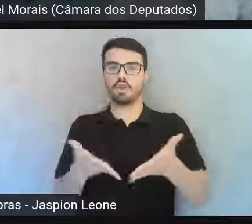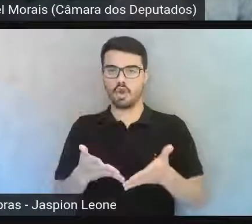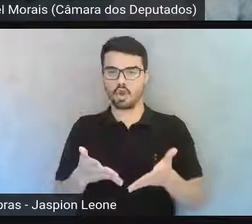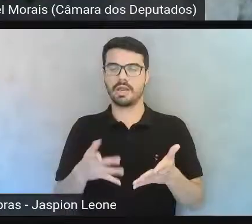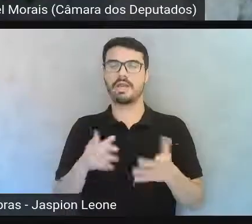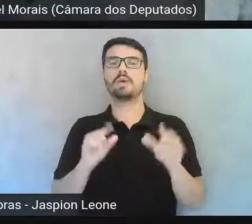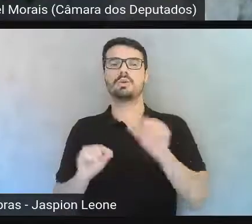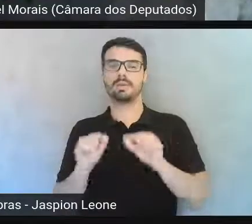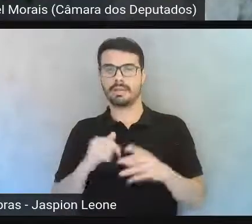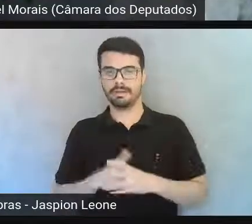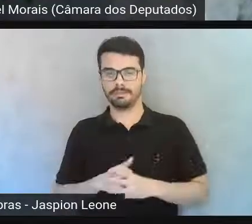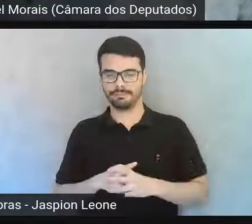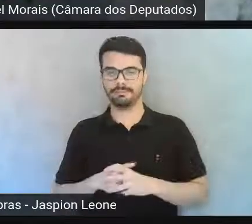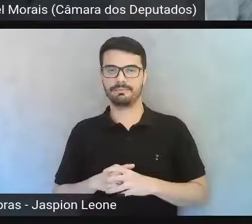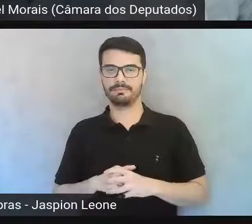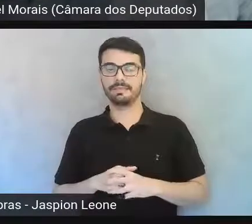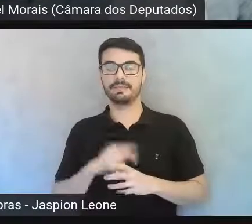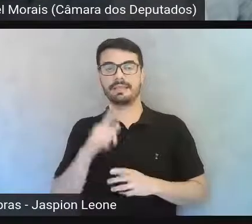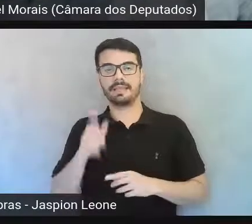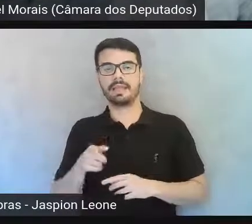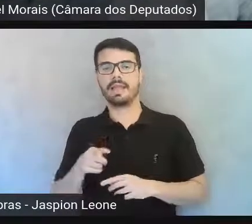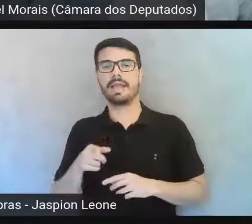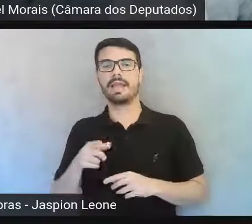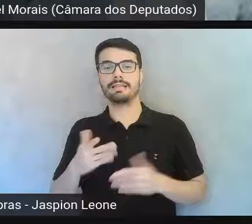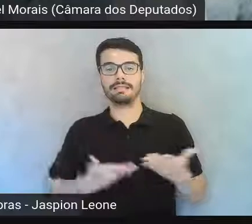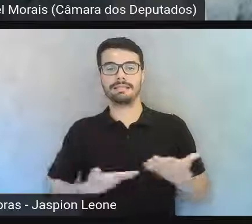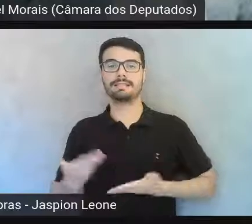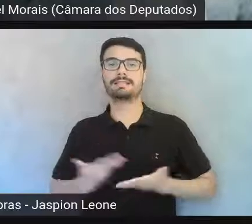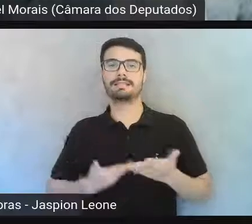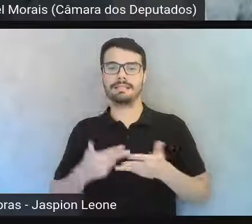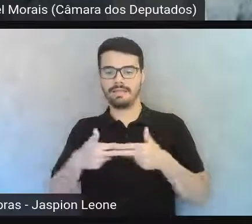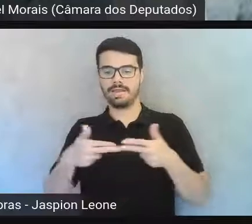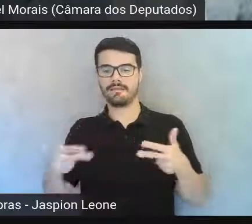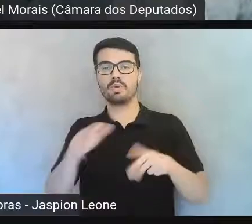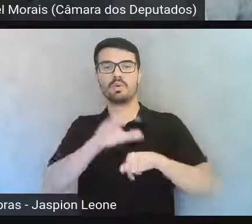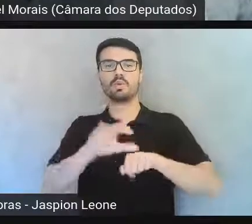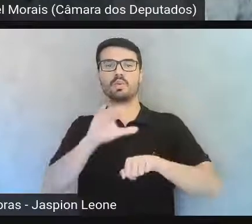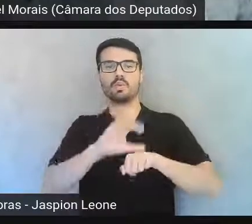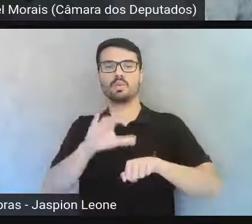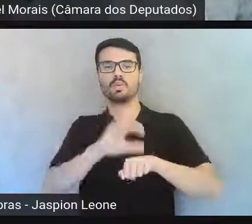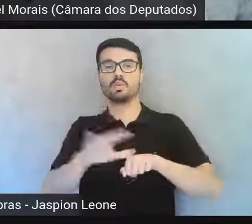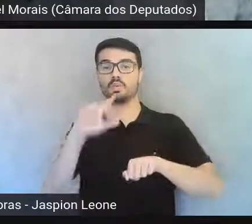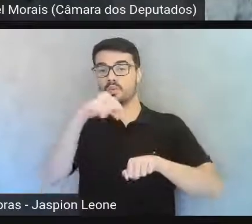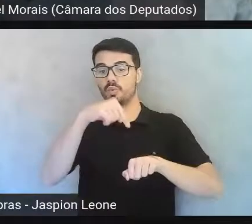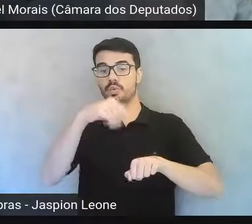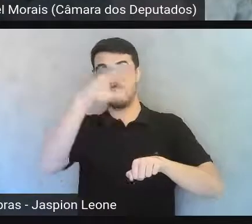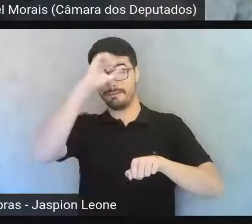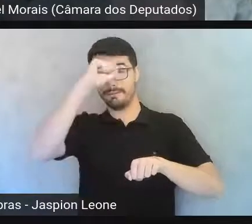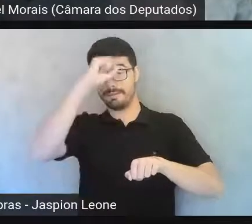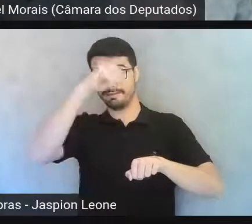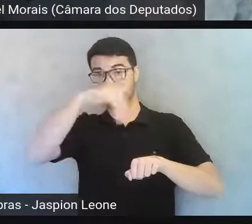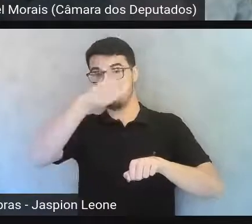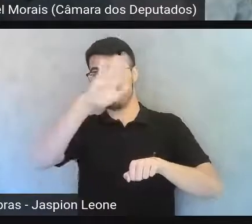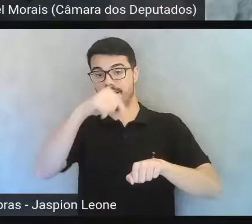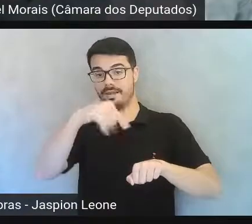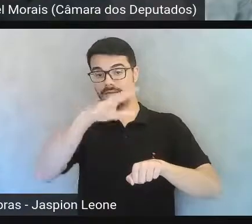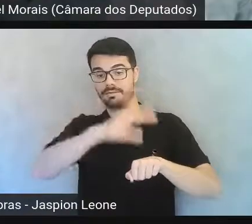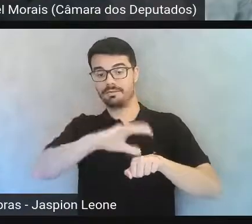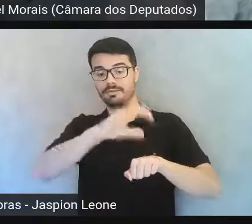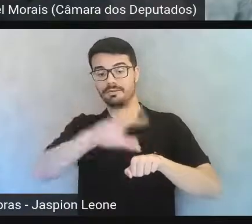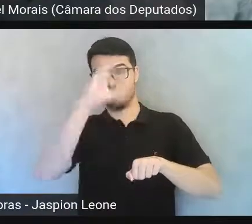de servidores capacitados, né? Então, os servidores capacitados, eles